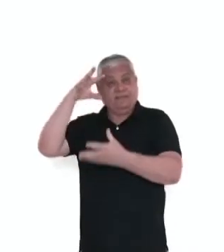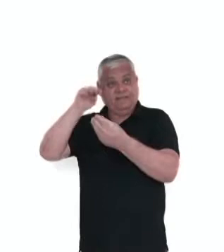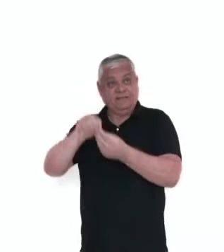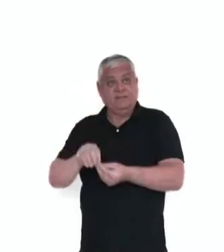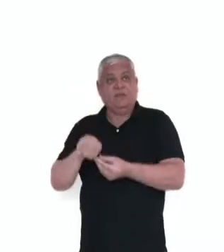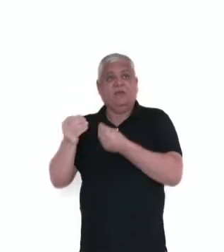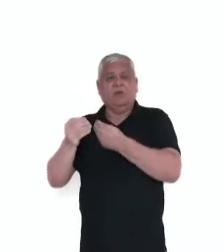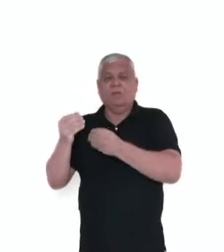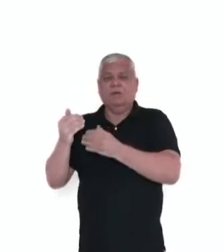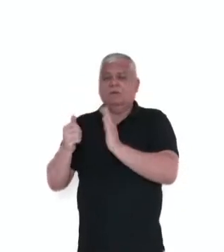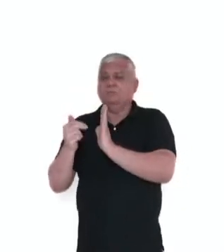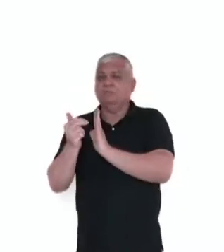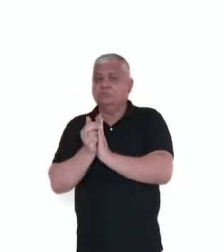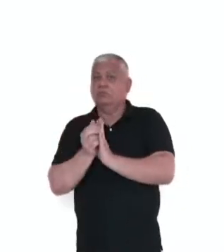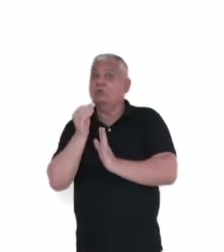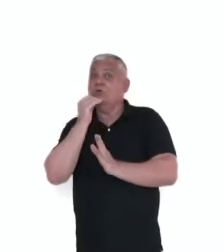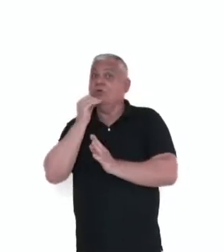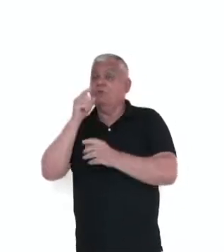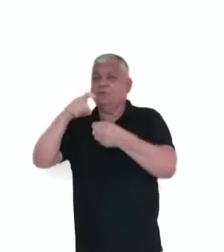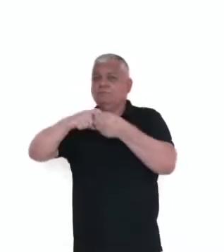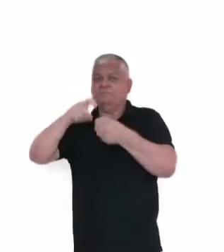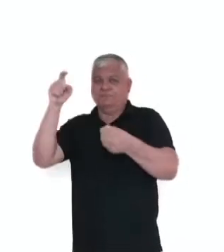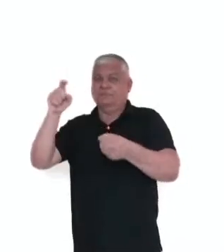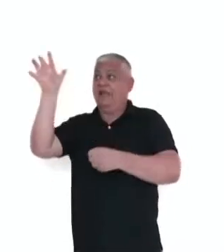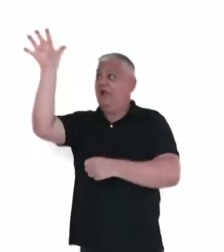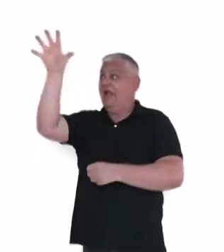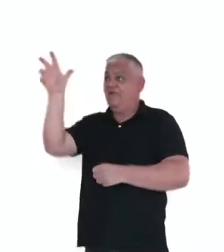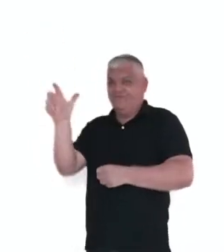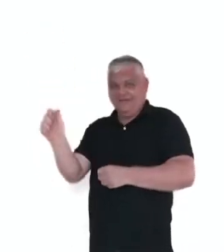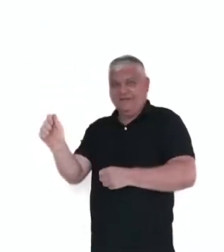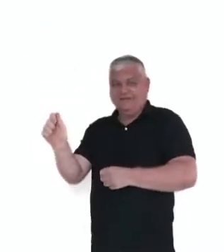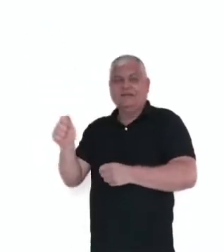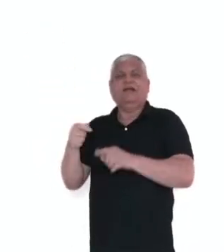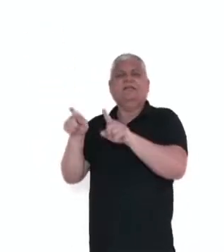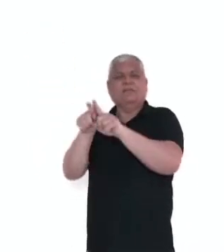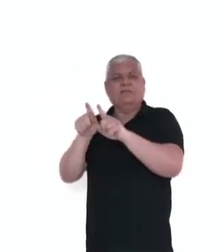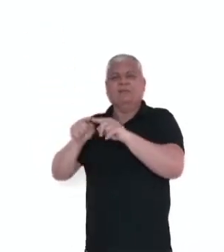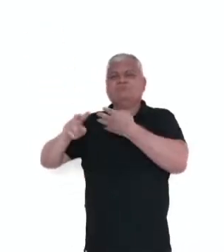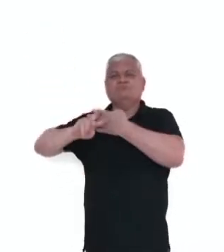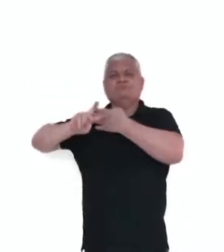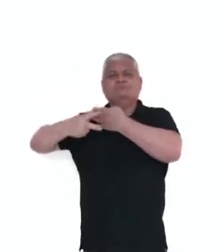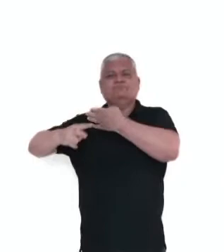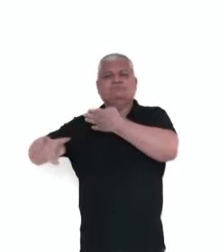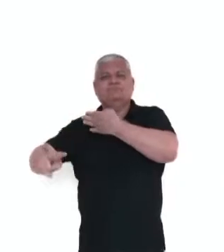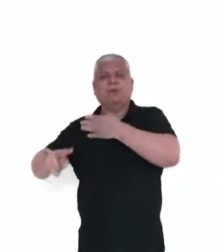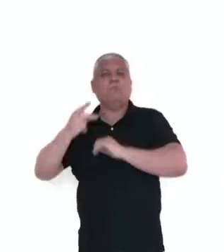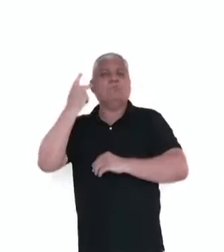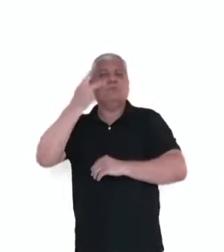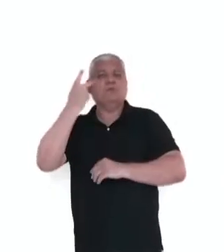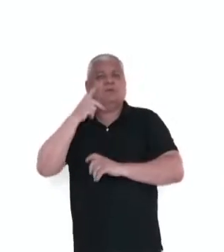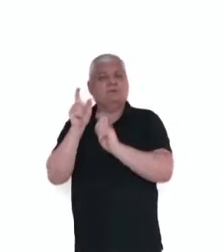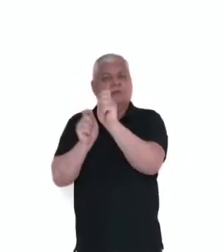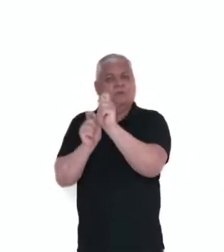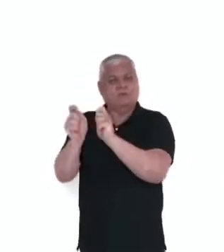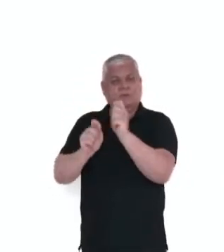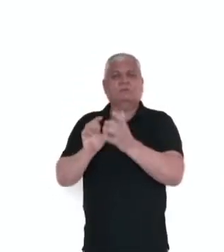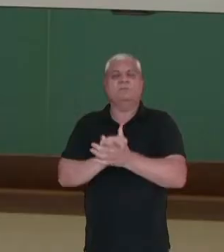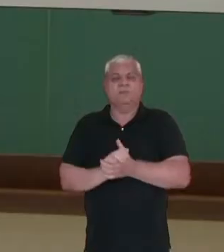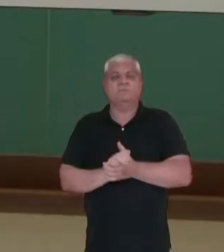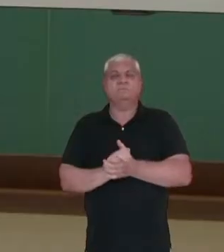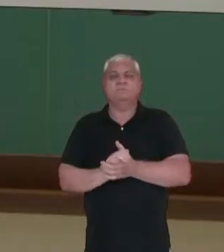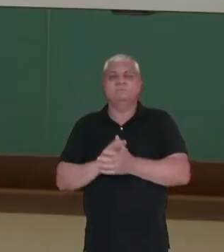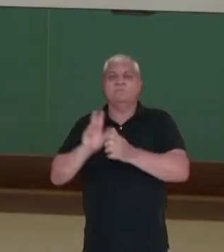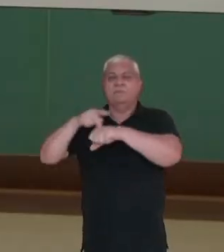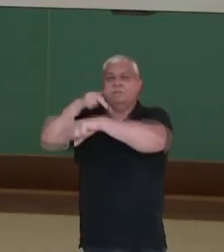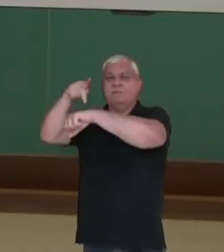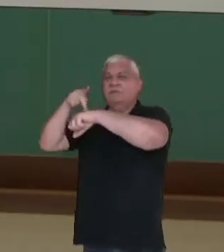entender o processo de descolonização da África e suas consequências políticas e econômicas para os